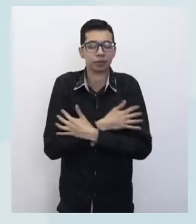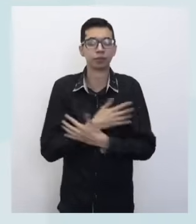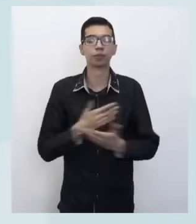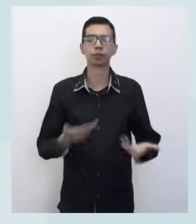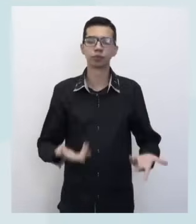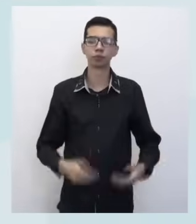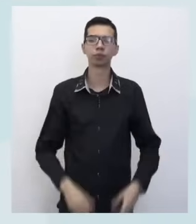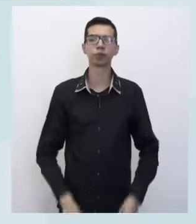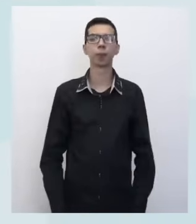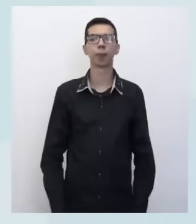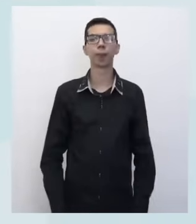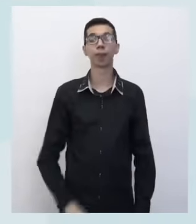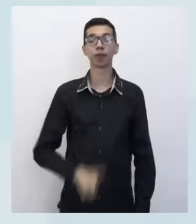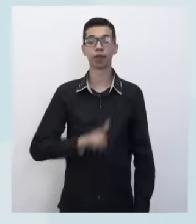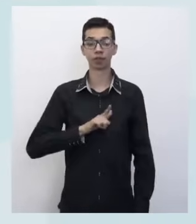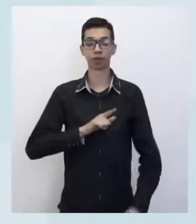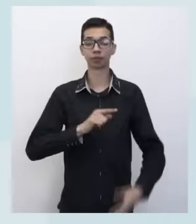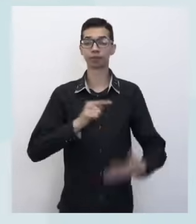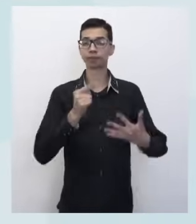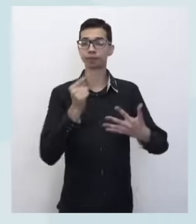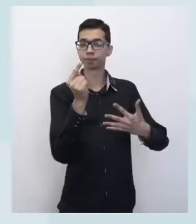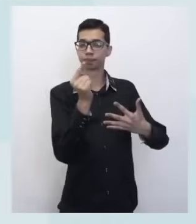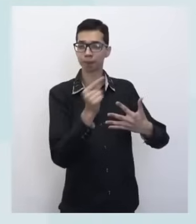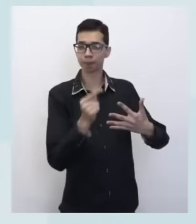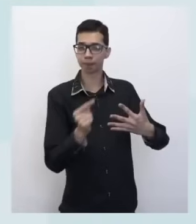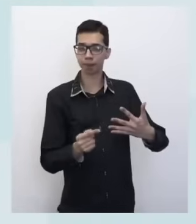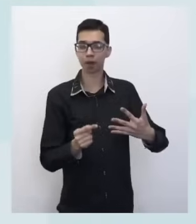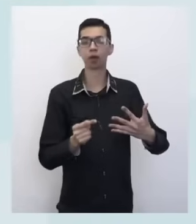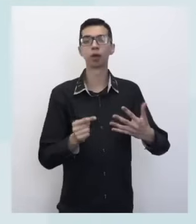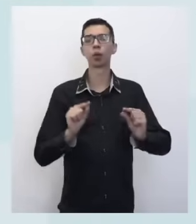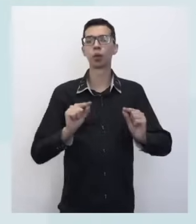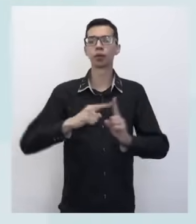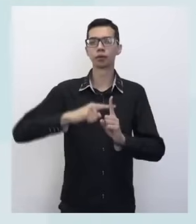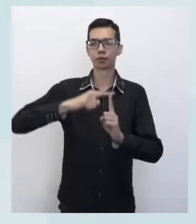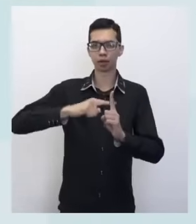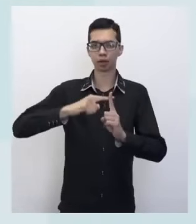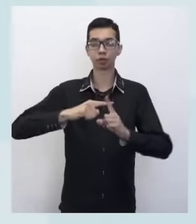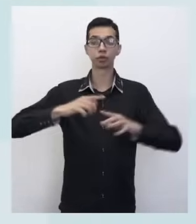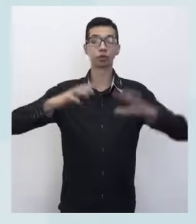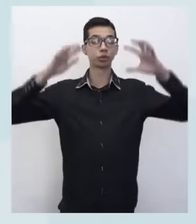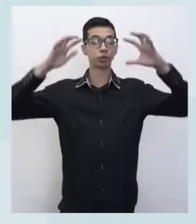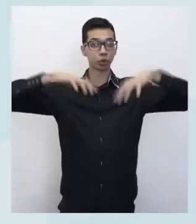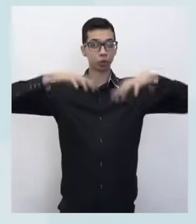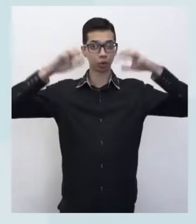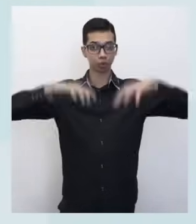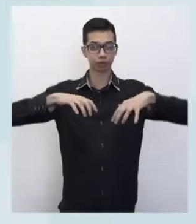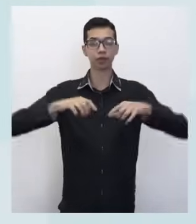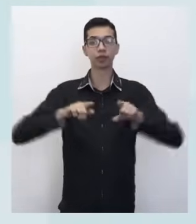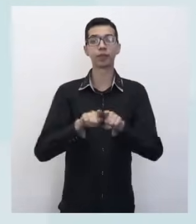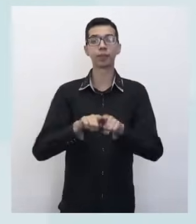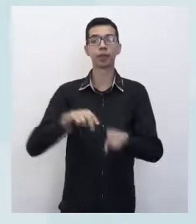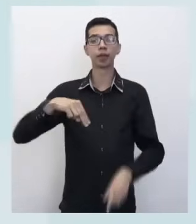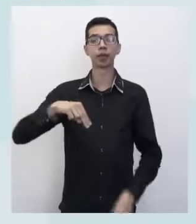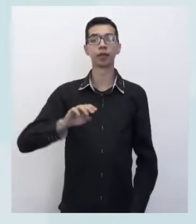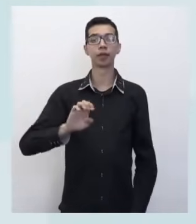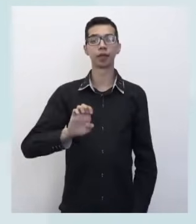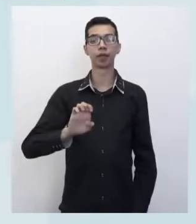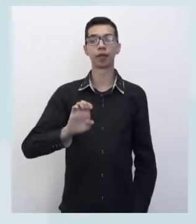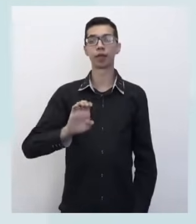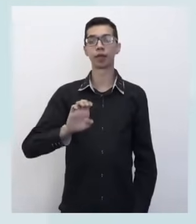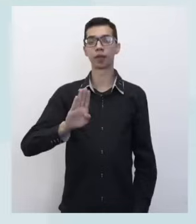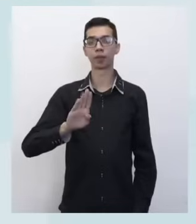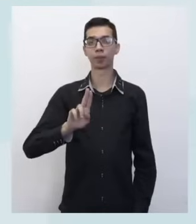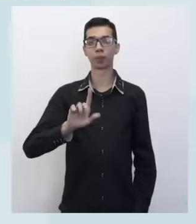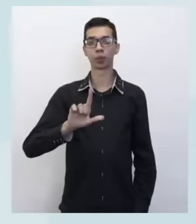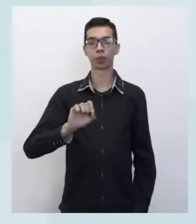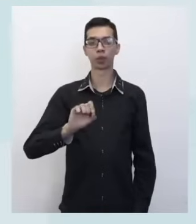para cada um dos itens, temperatura, chuva, nebulosidade, ele tem um item. O que é importante da gente ressaltar aqui